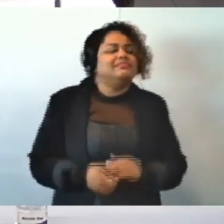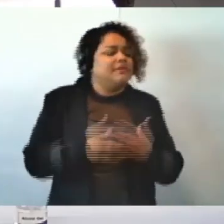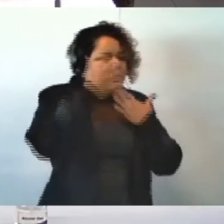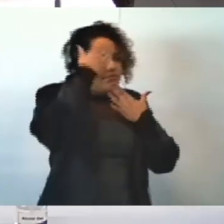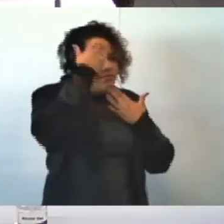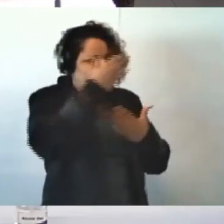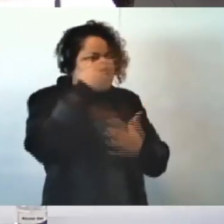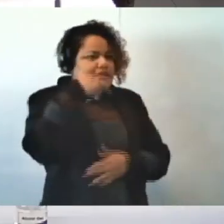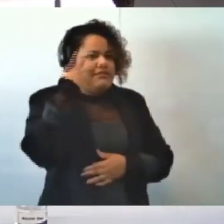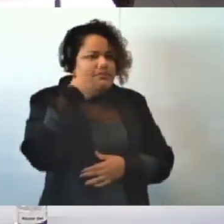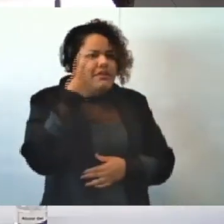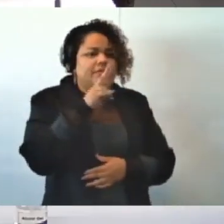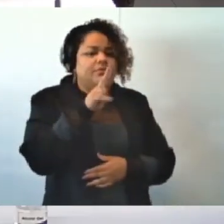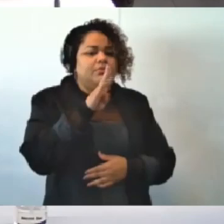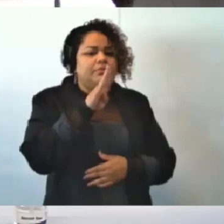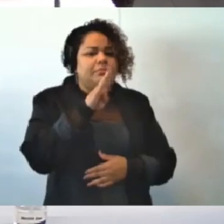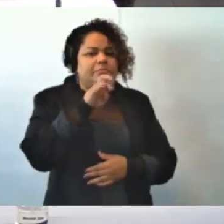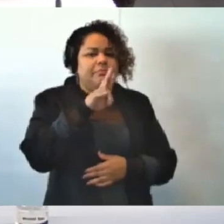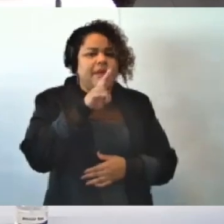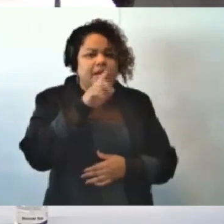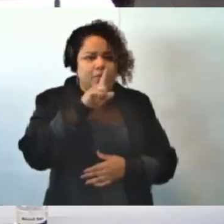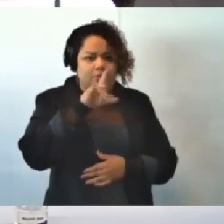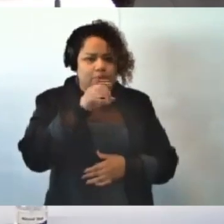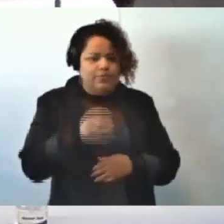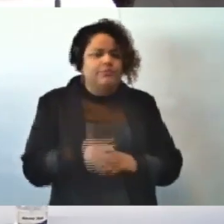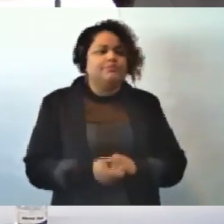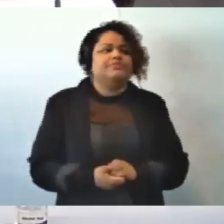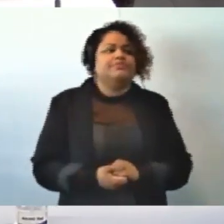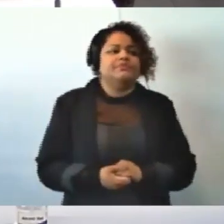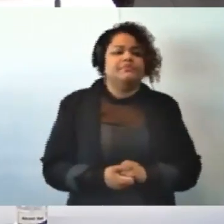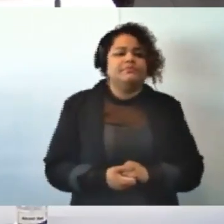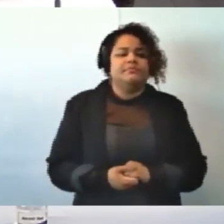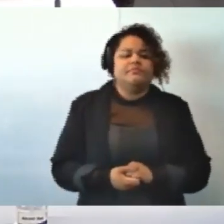tarde. Passar o bastão para o vereador